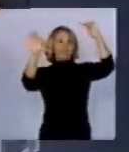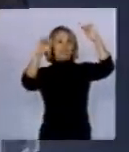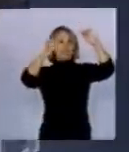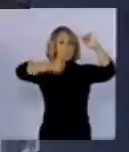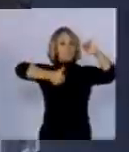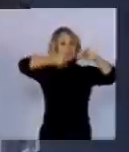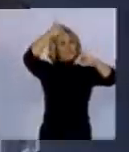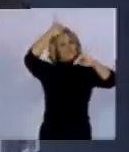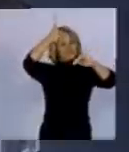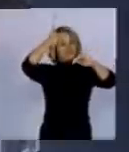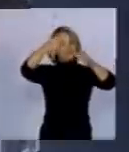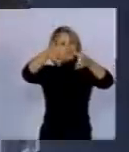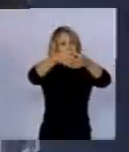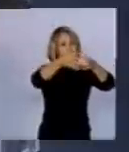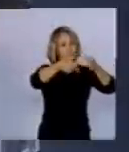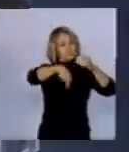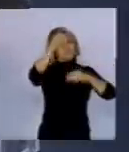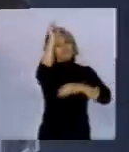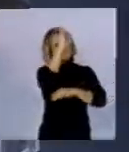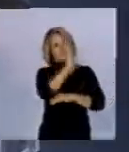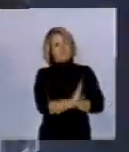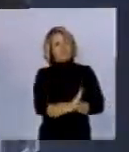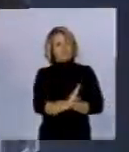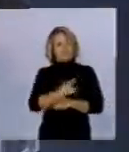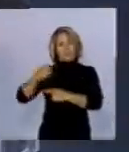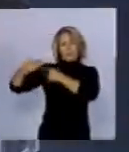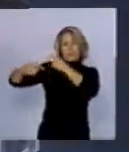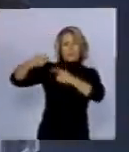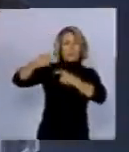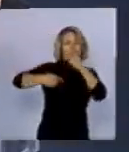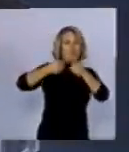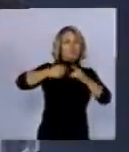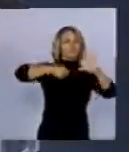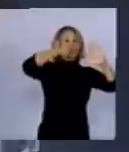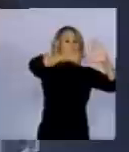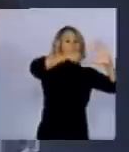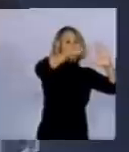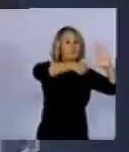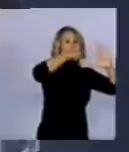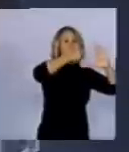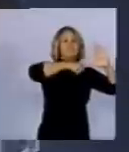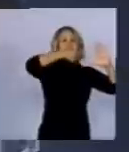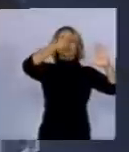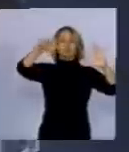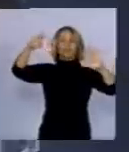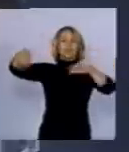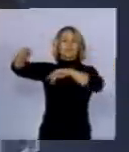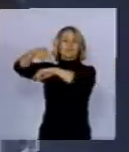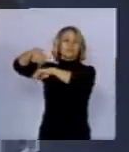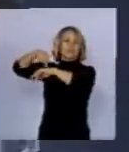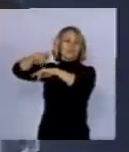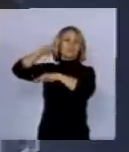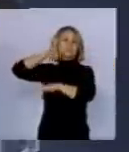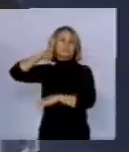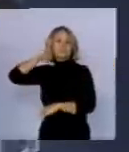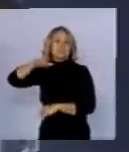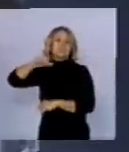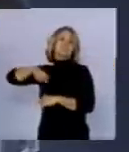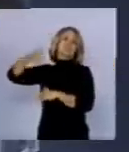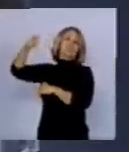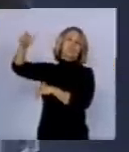bilheterias do país concorrendo com Produções gigantescas como Harry Potter Batman Crepúsculo e